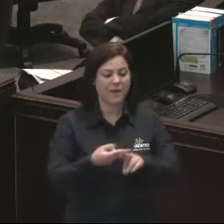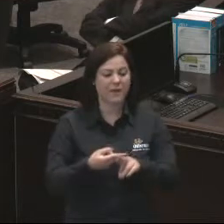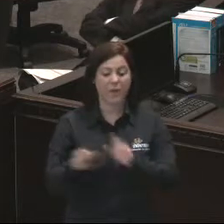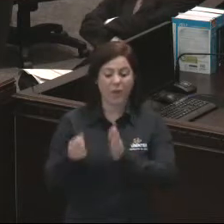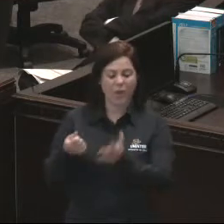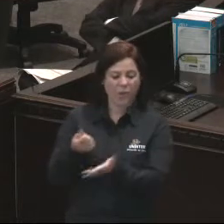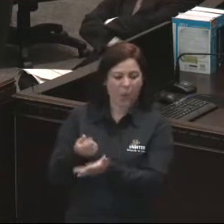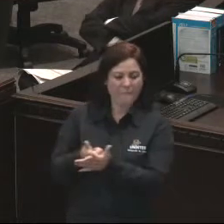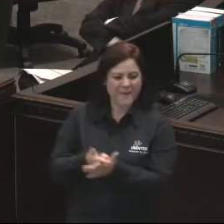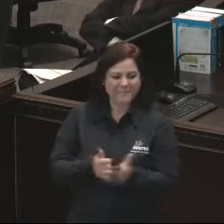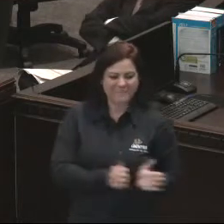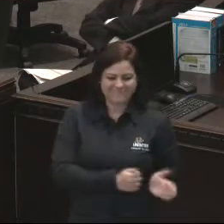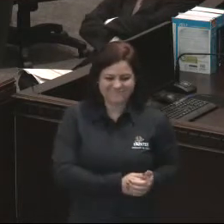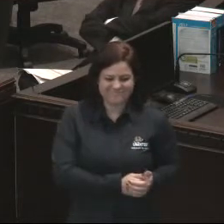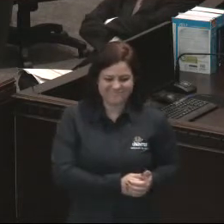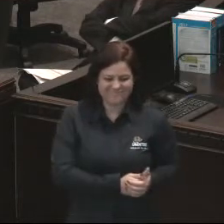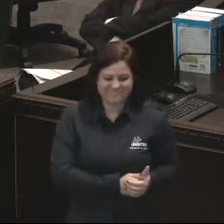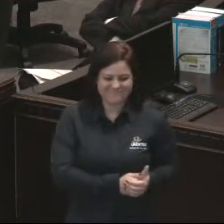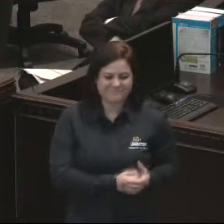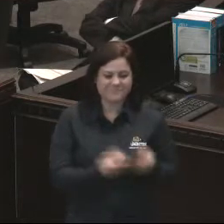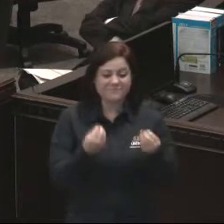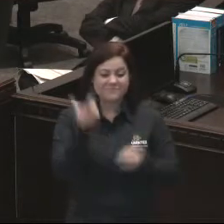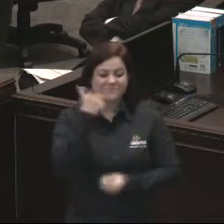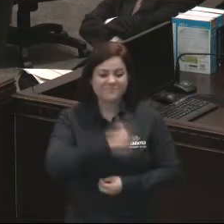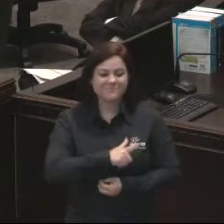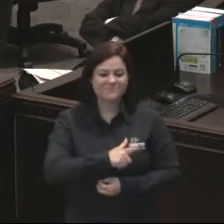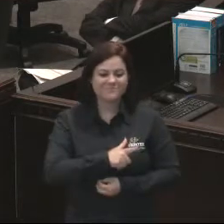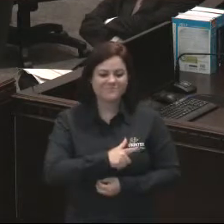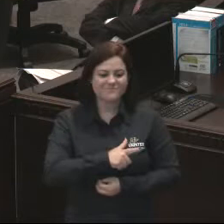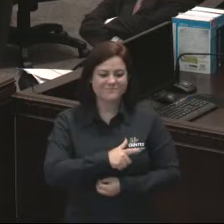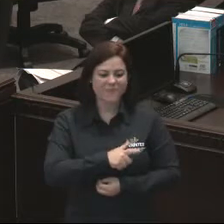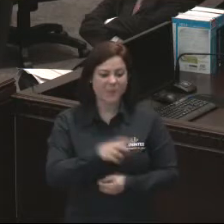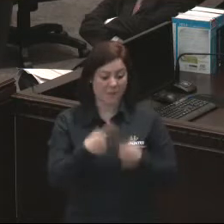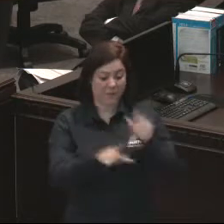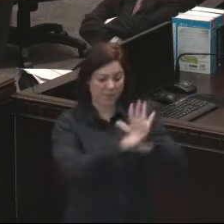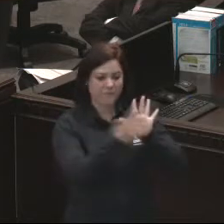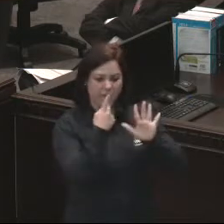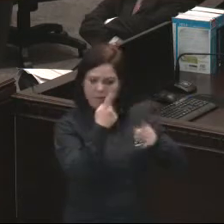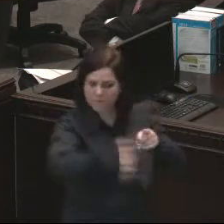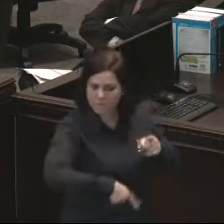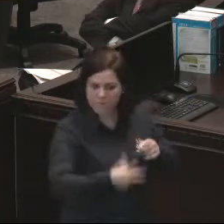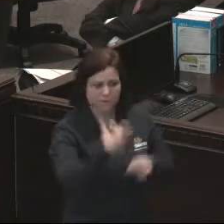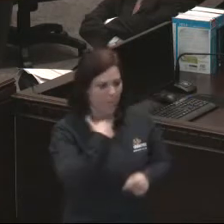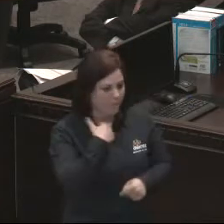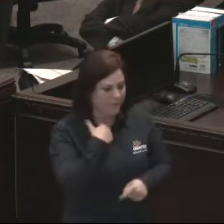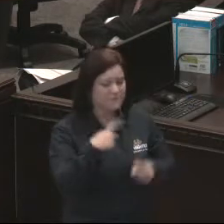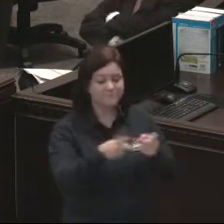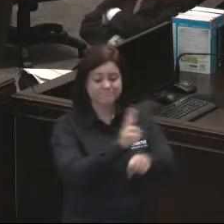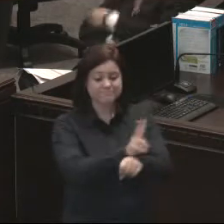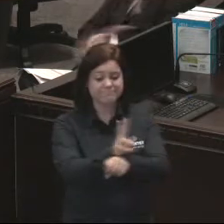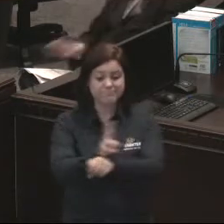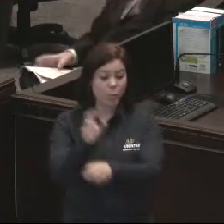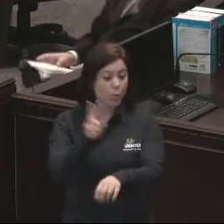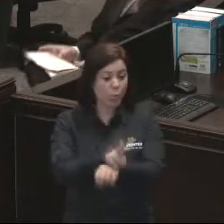aqui. Então, da onde eles vêm? Como que eles apareceram? É um solo contaminado? Ou é a compra,